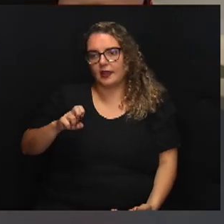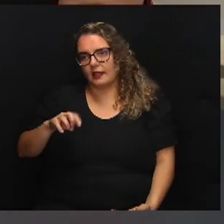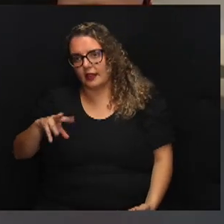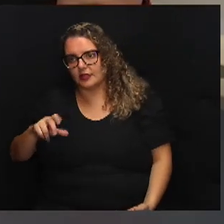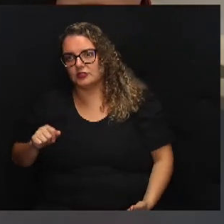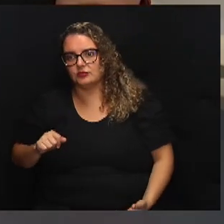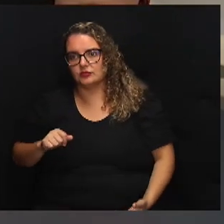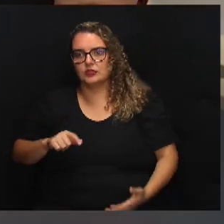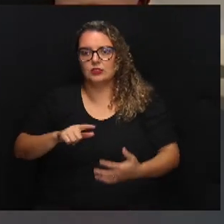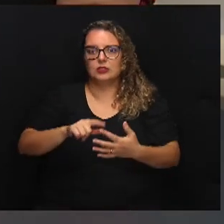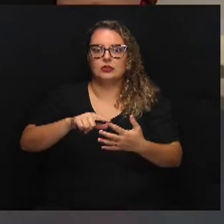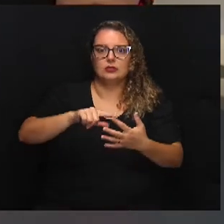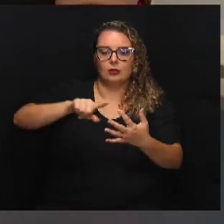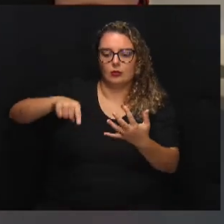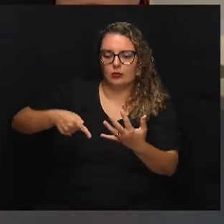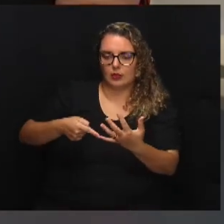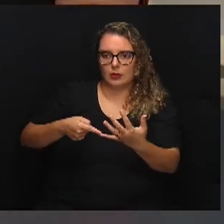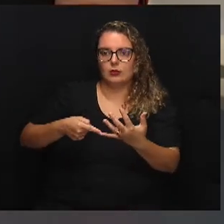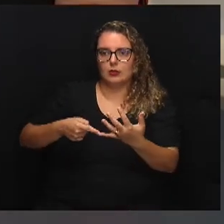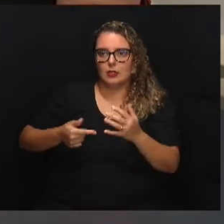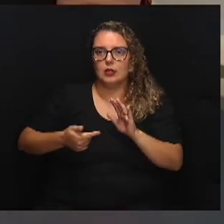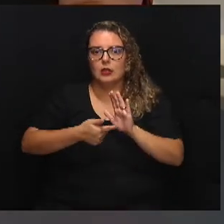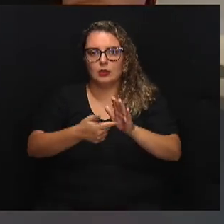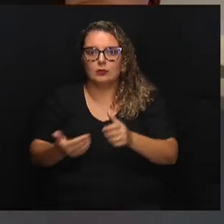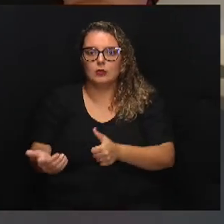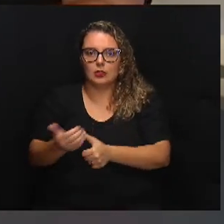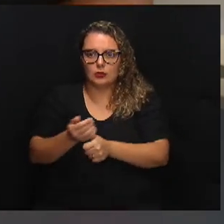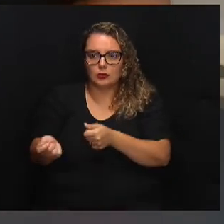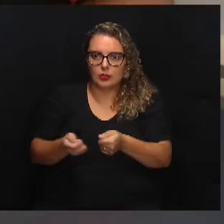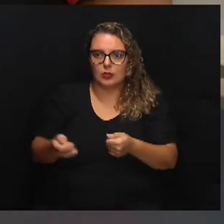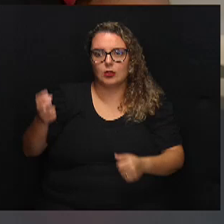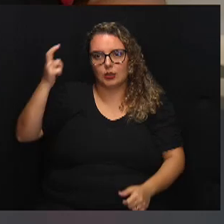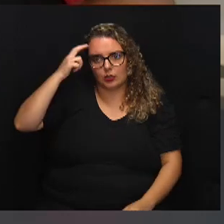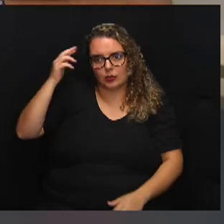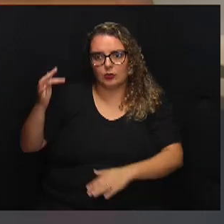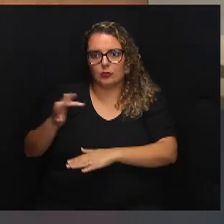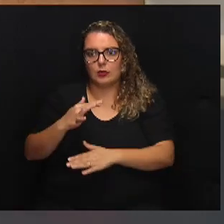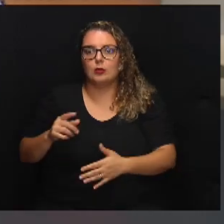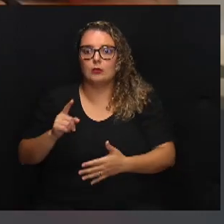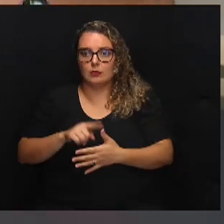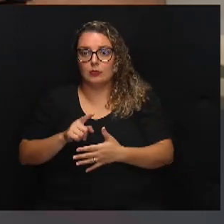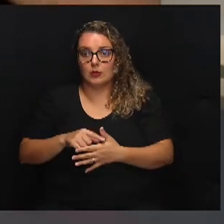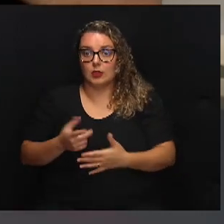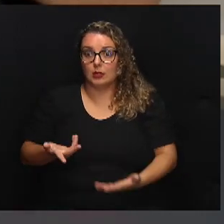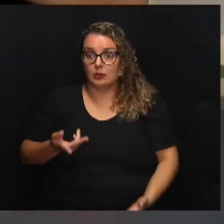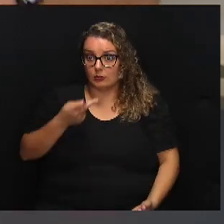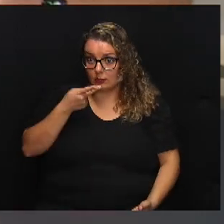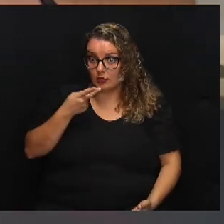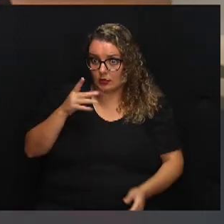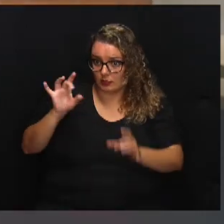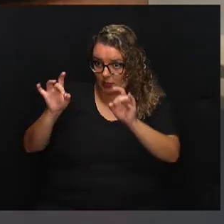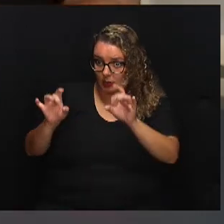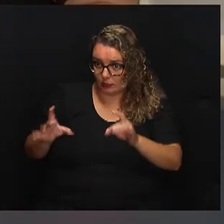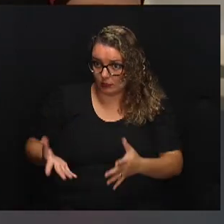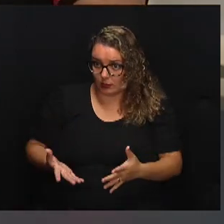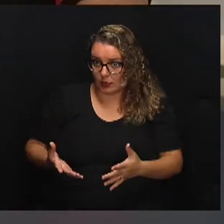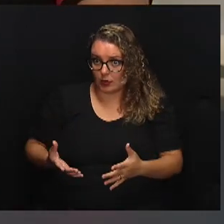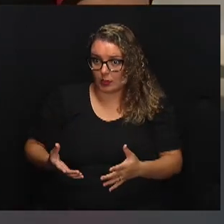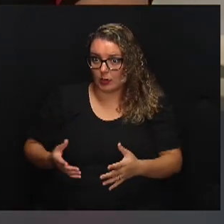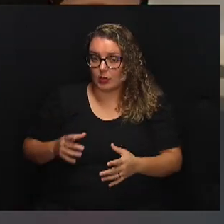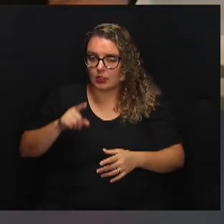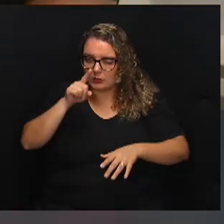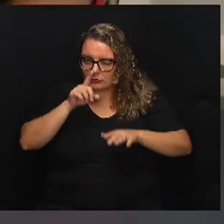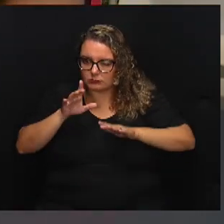está ligado ao primeiro critério, que é a demonstração de domínio da norma culta. Mas eu quero falar, André, de maneira mais específica e um pouco mais